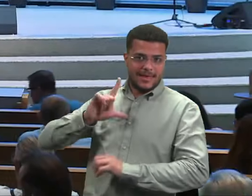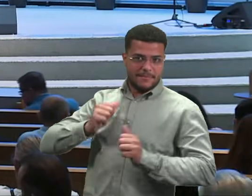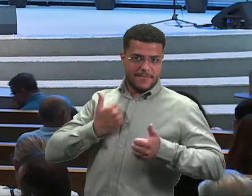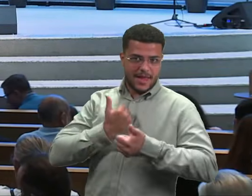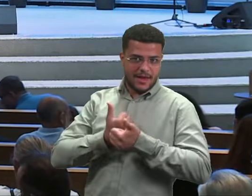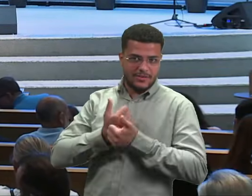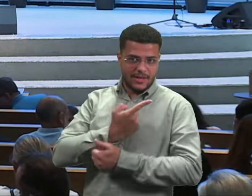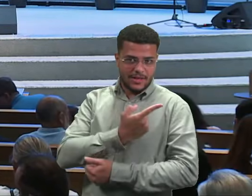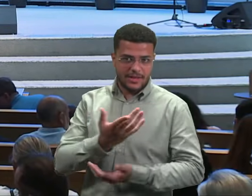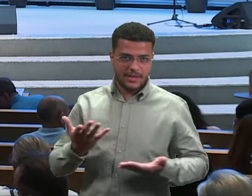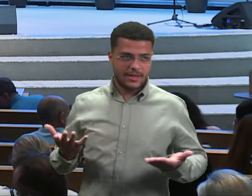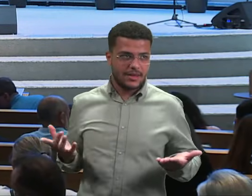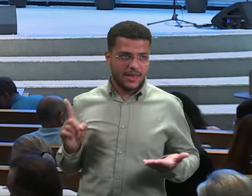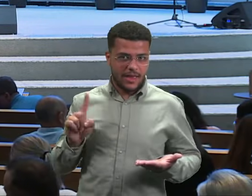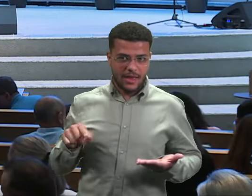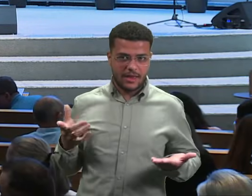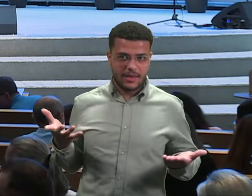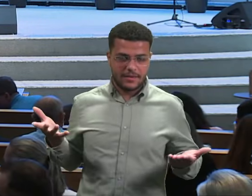lado?